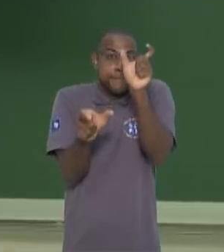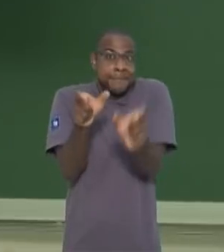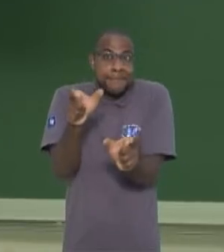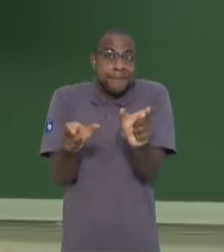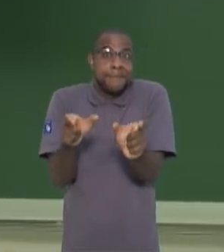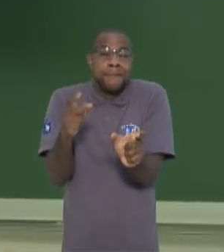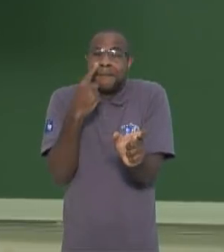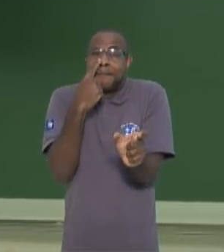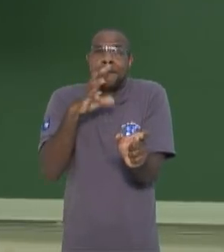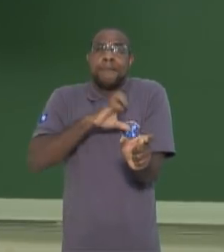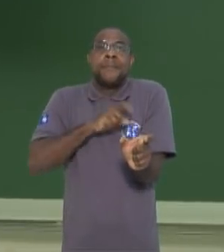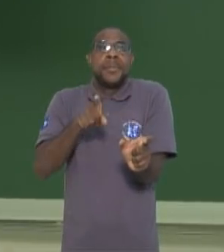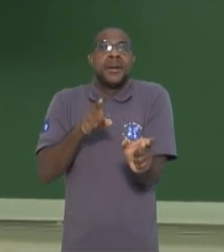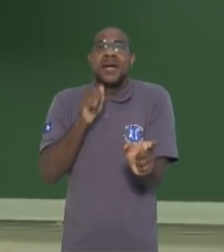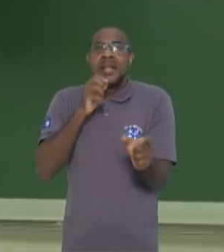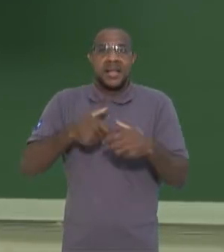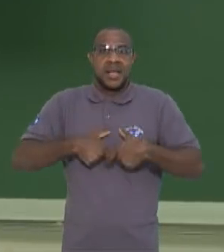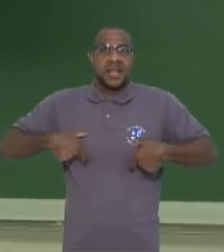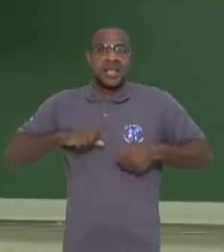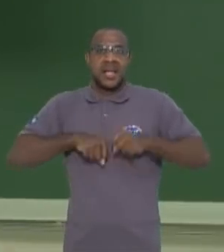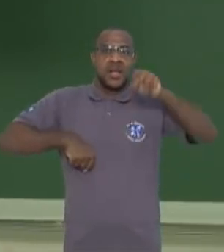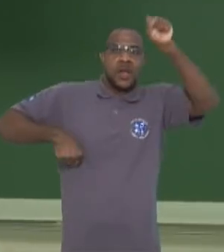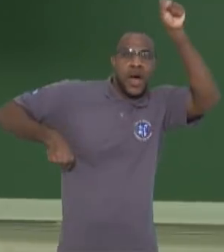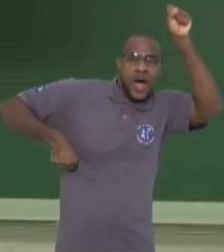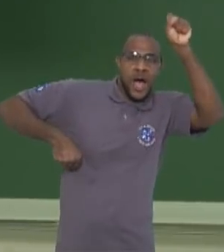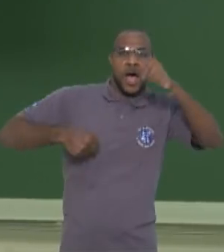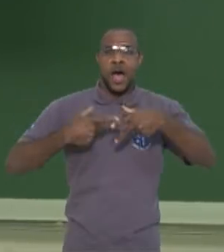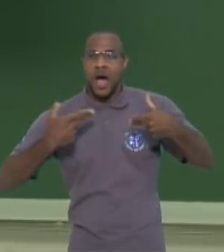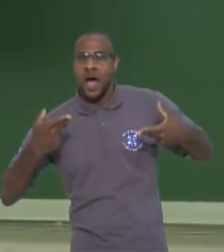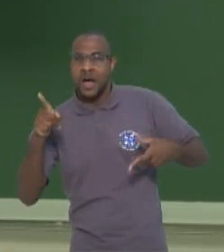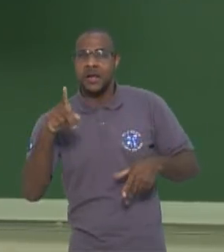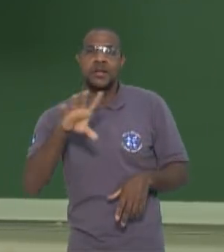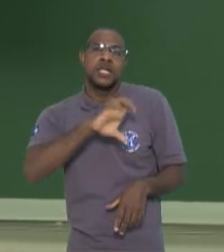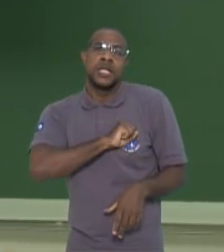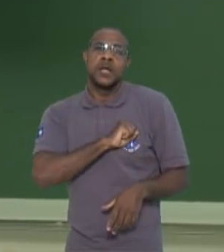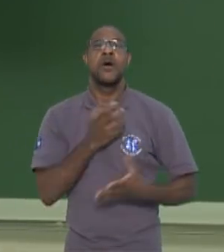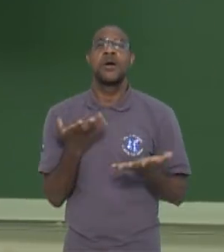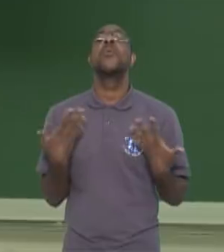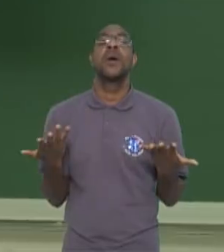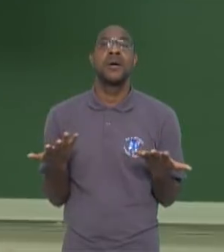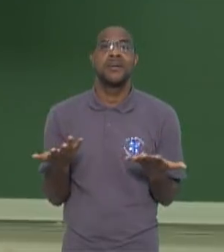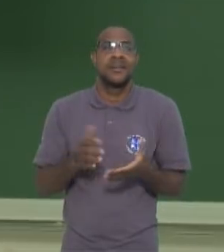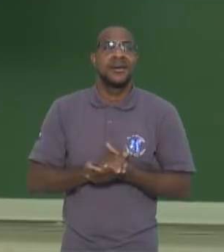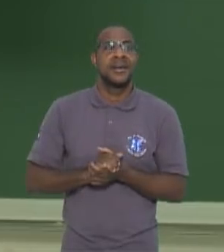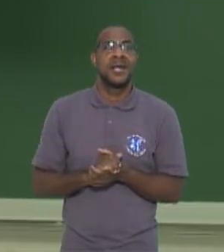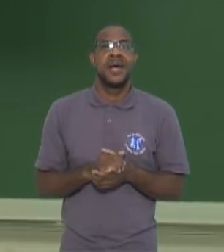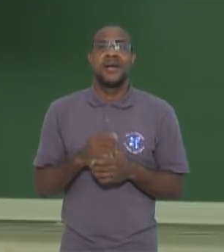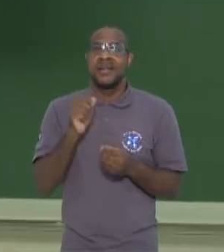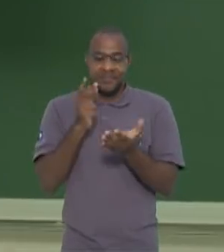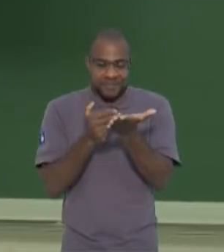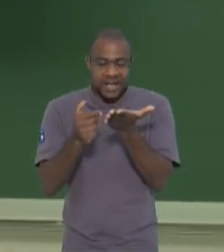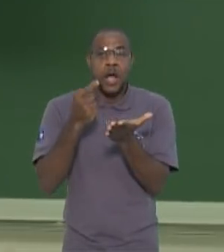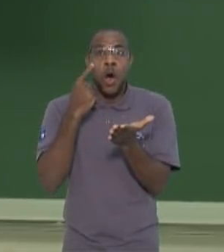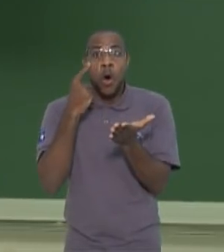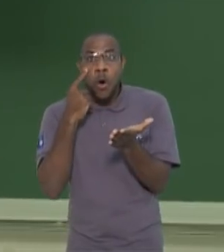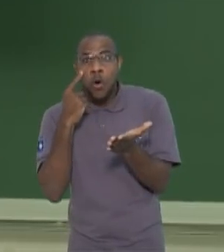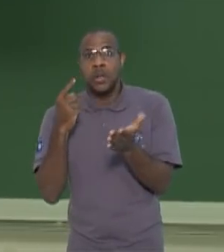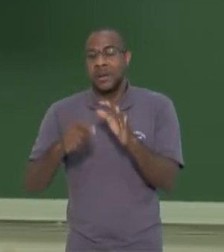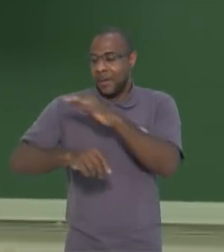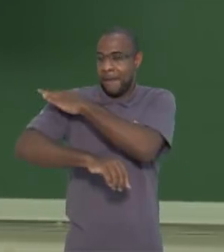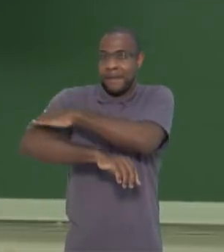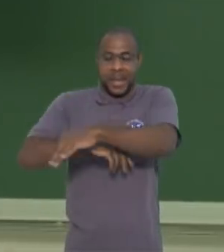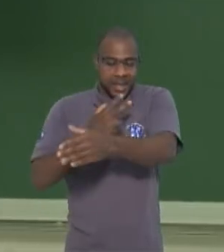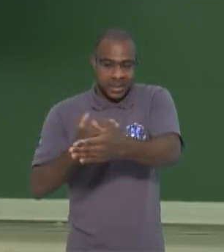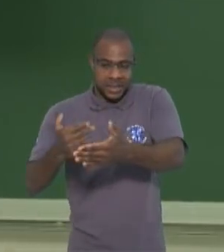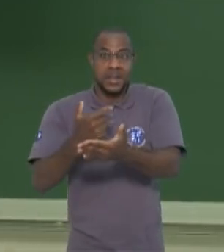de características, por exemplo, um olho, um braço, do corpinho mesmo, vocês desenhem um